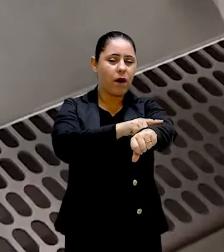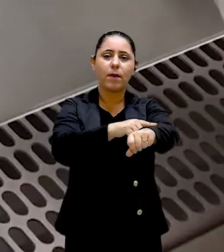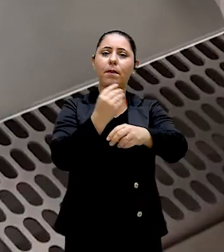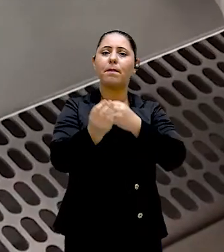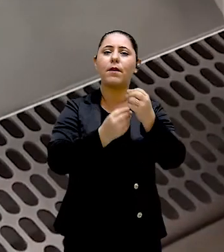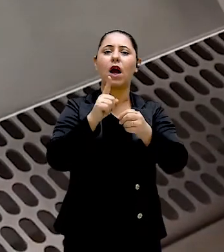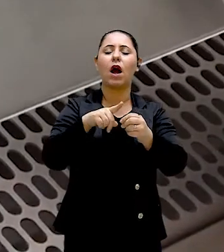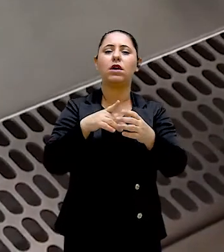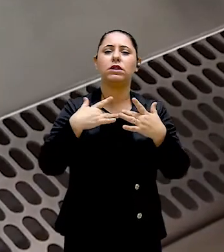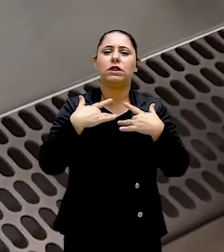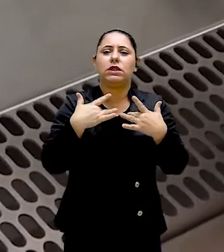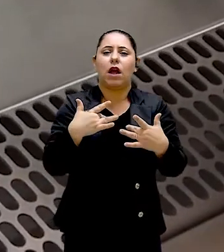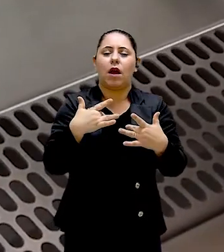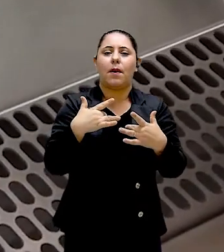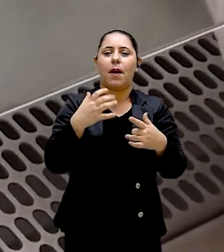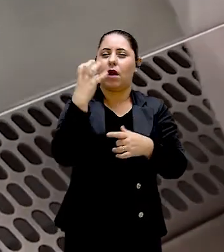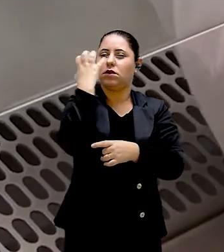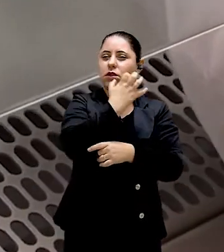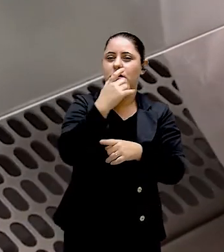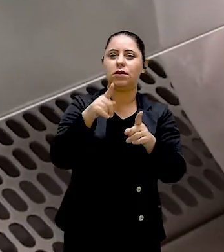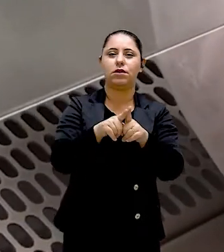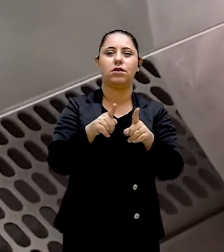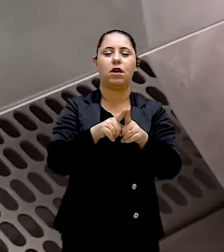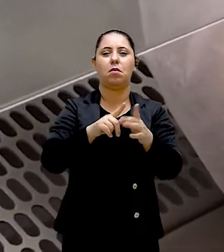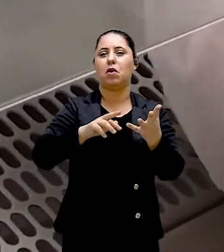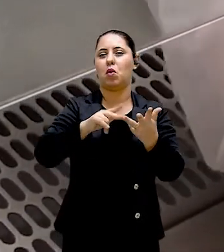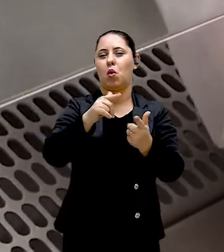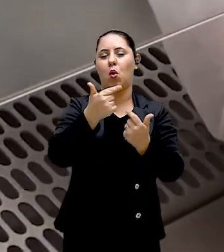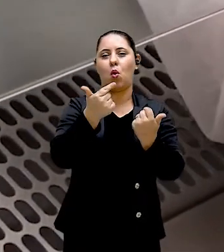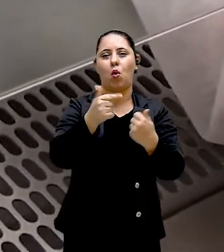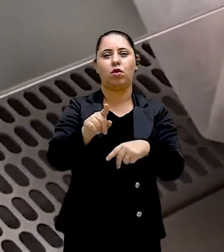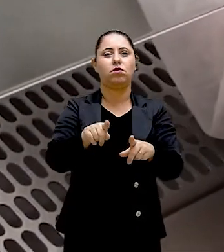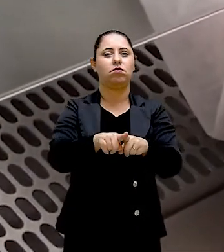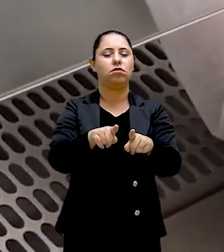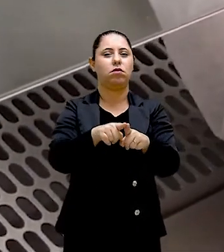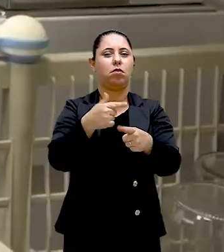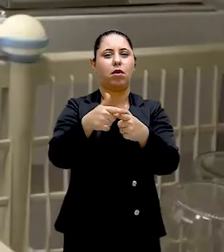possibilidades de alergias ou irritações, e se cumpria com os